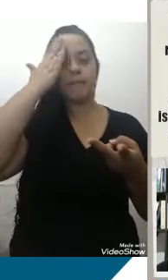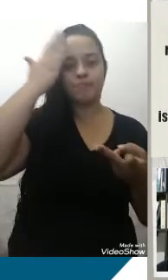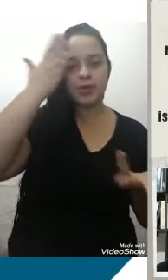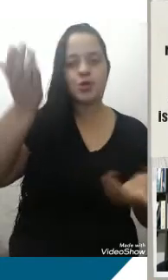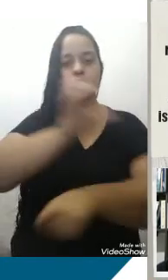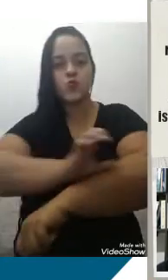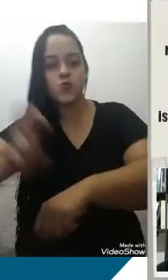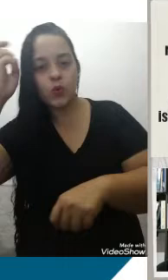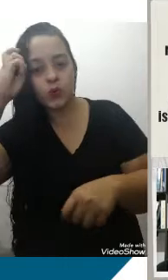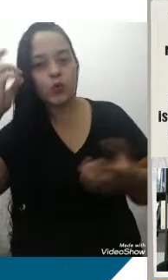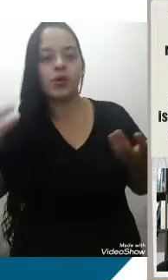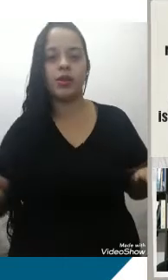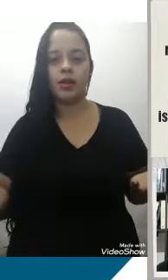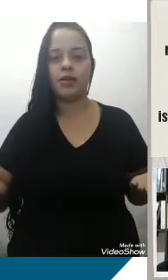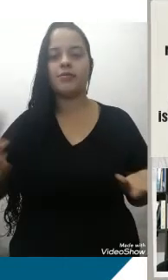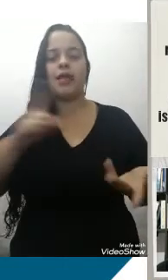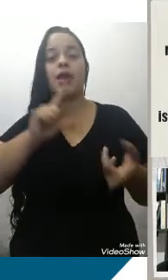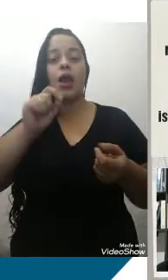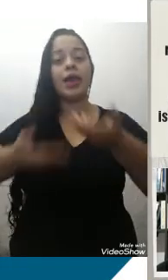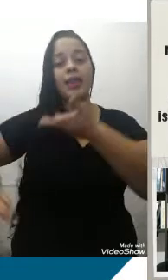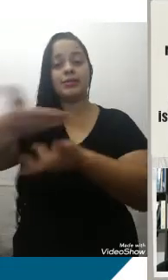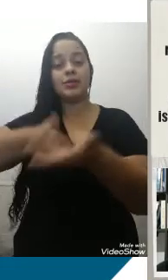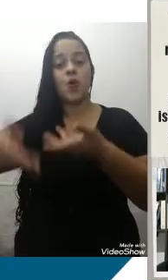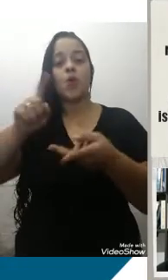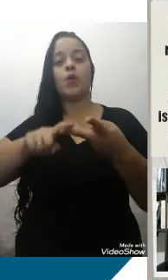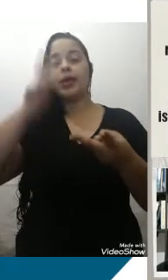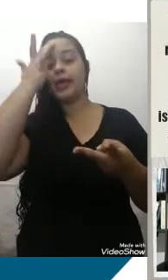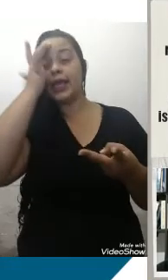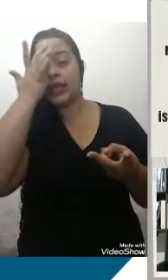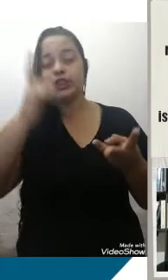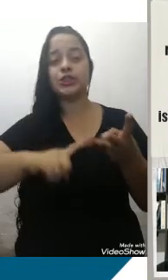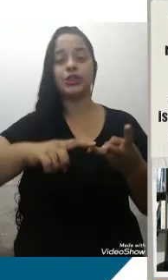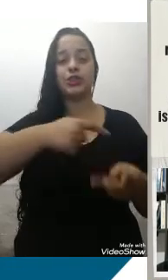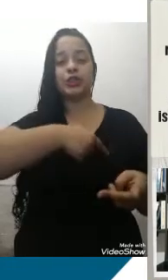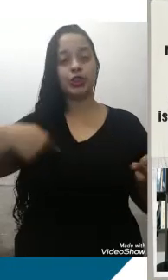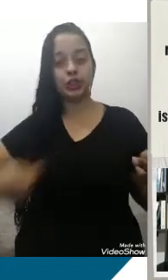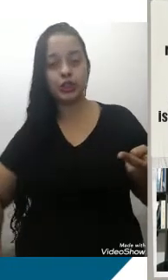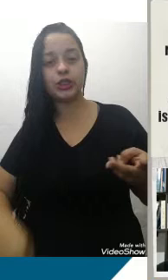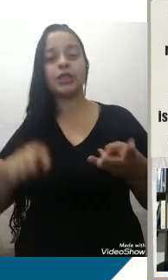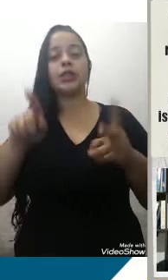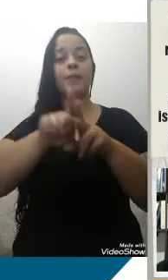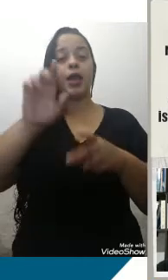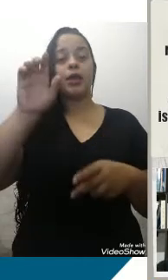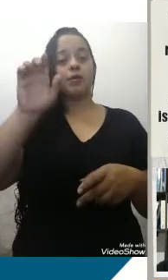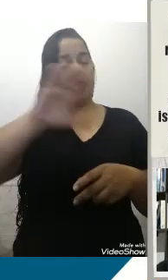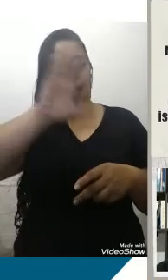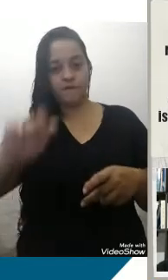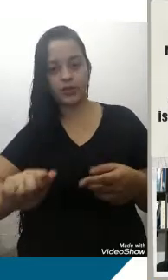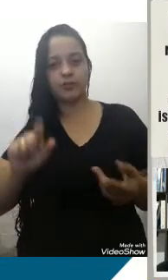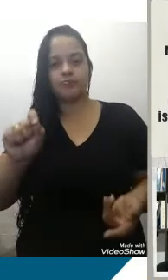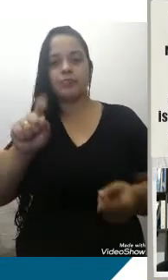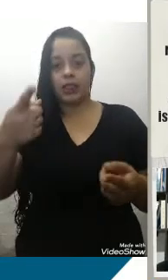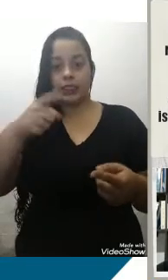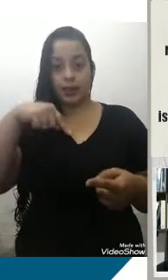das relações que já existiam entre povos da Índia, da China, com o Oriente Africano, mas que a partir da